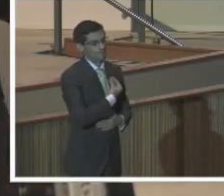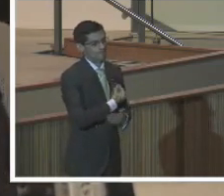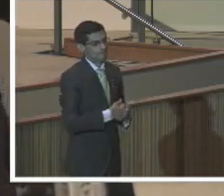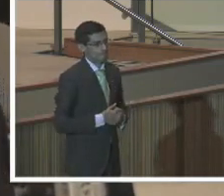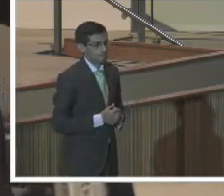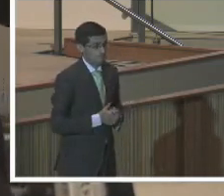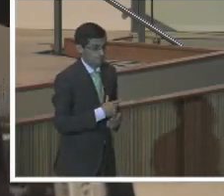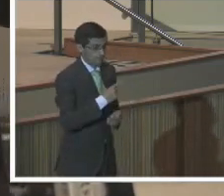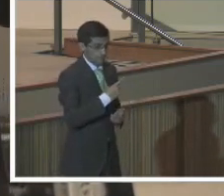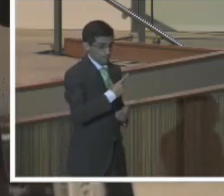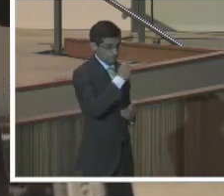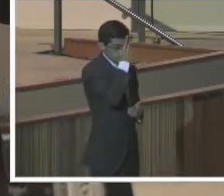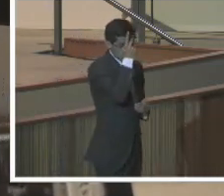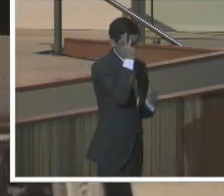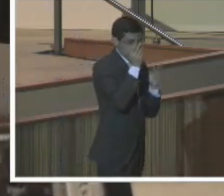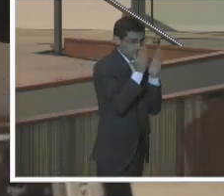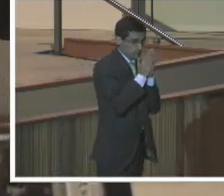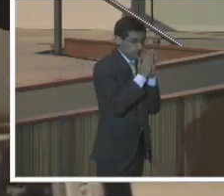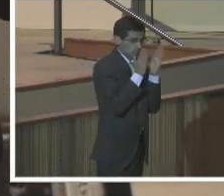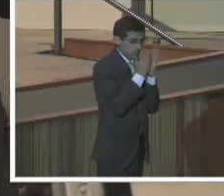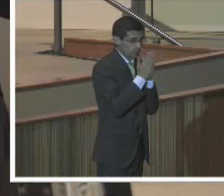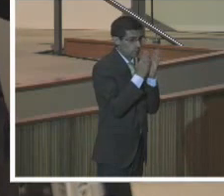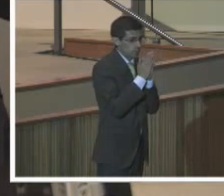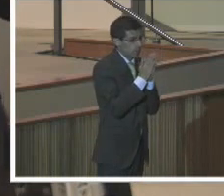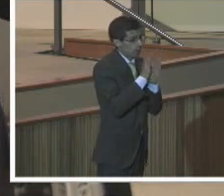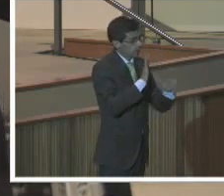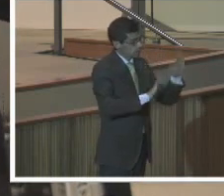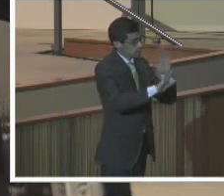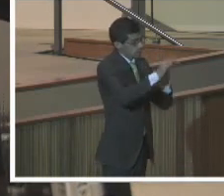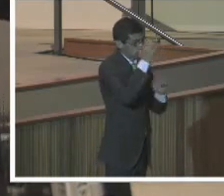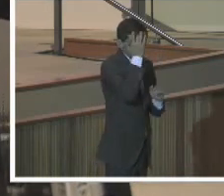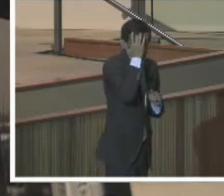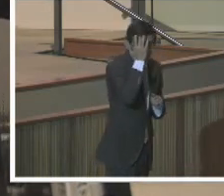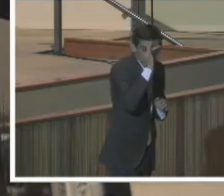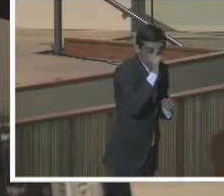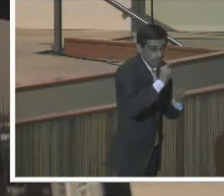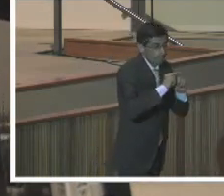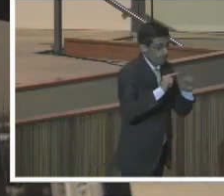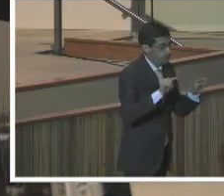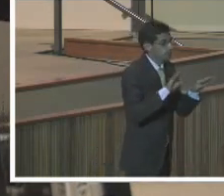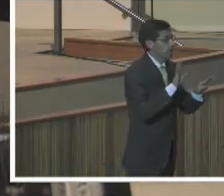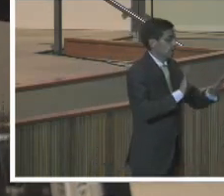Tem gente orando por você e você sabe que está orando por você.